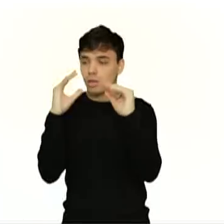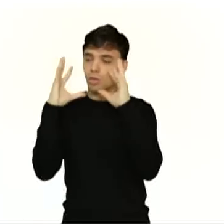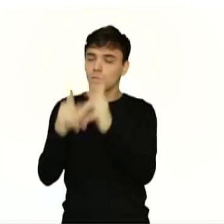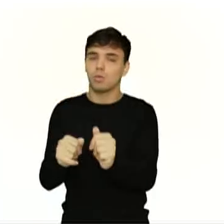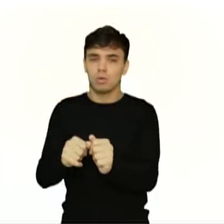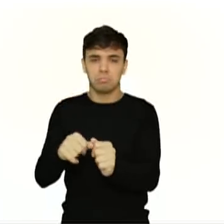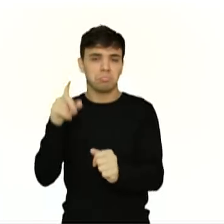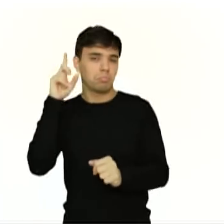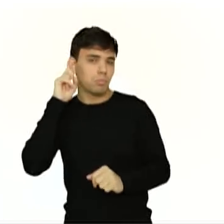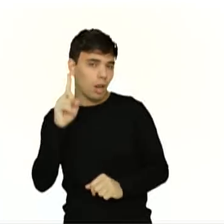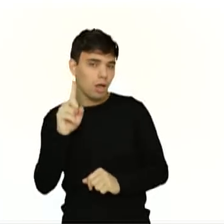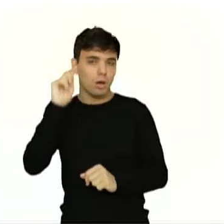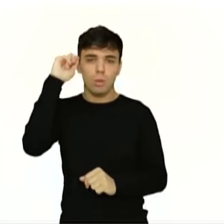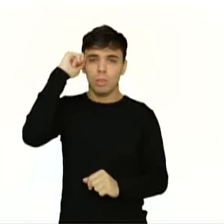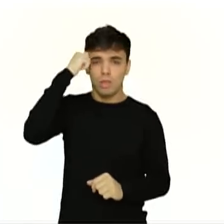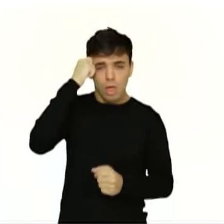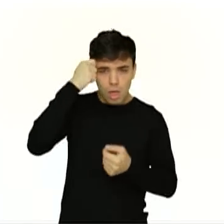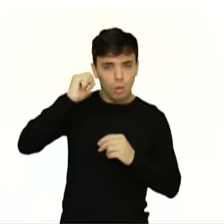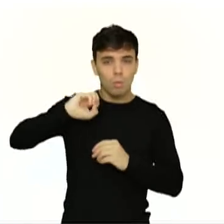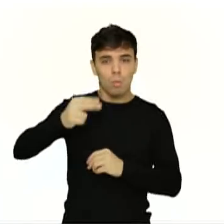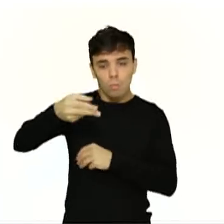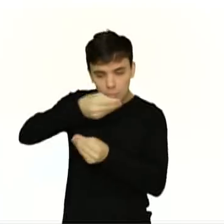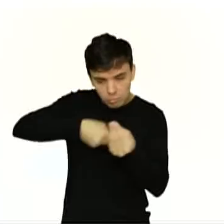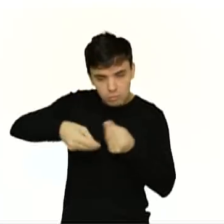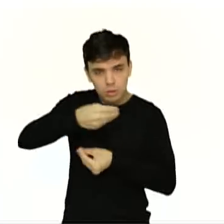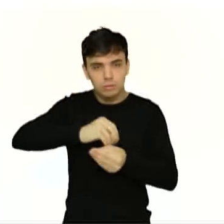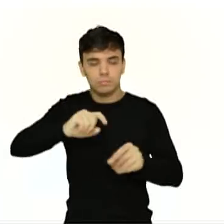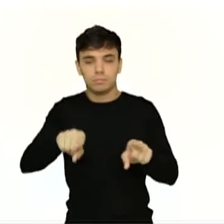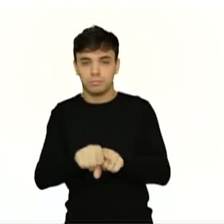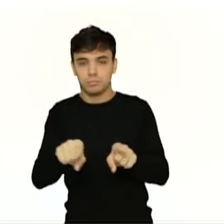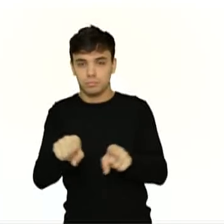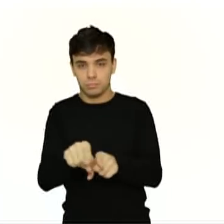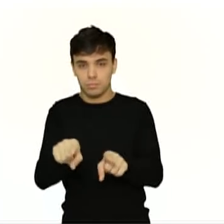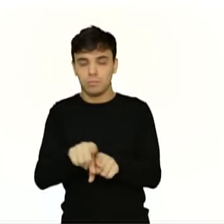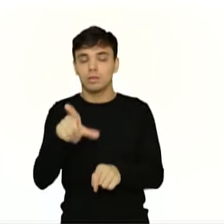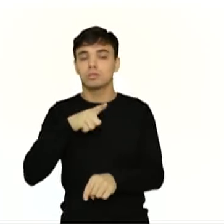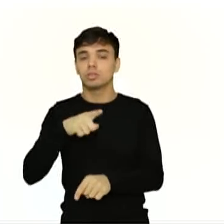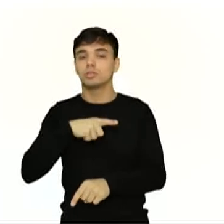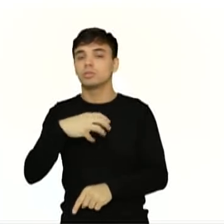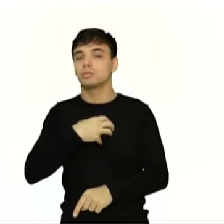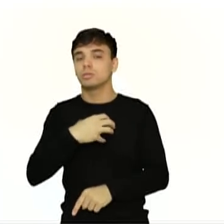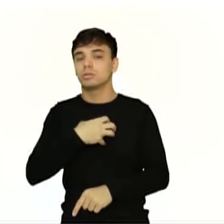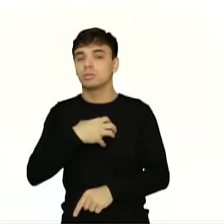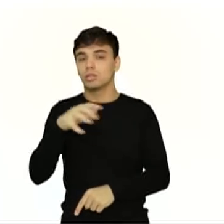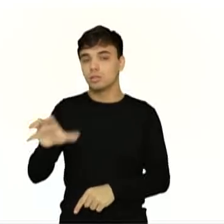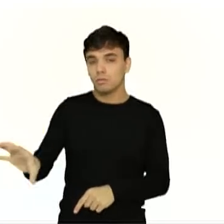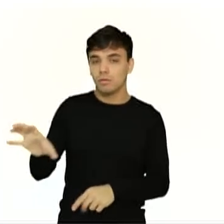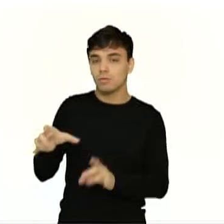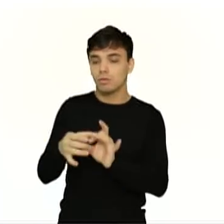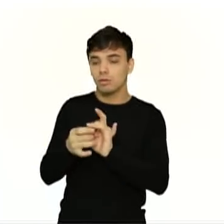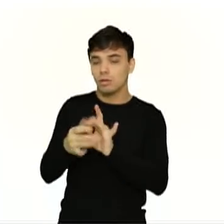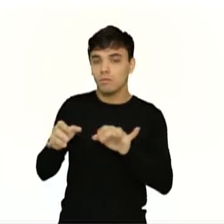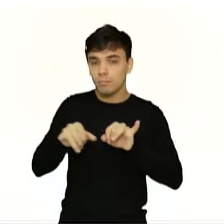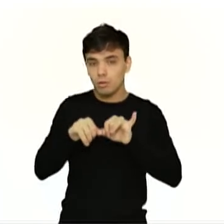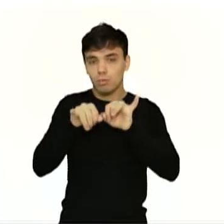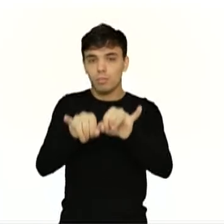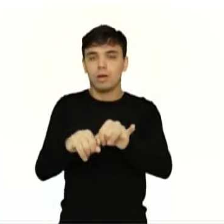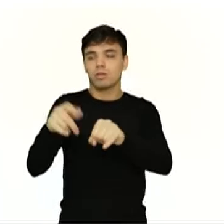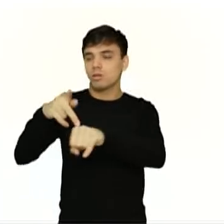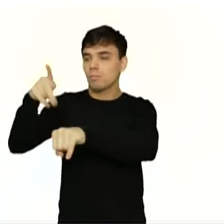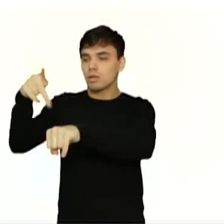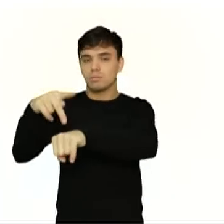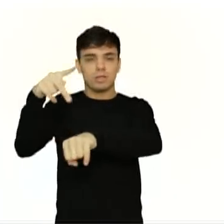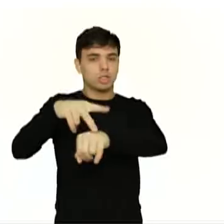ou mestiços. Vão propor a abertura do Porto de Salvador para o livre comércio com vários outros países, a diminuição